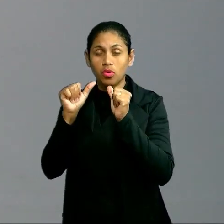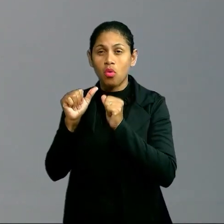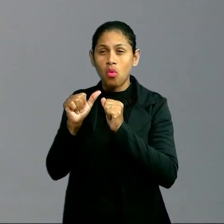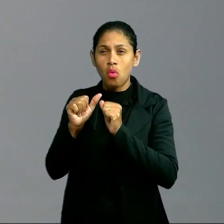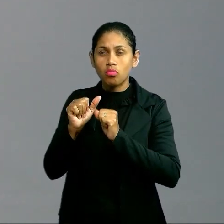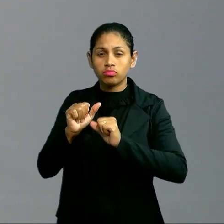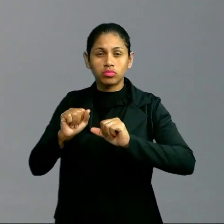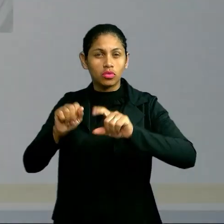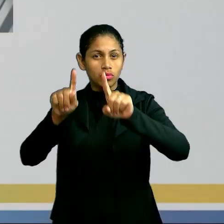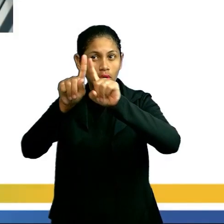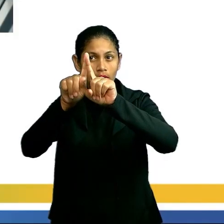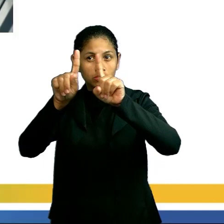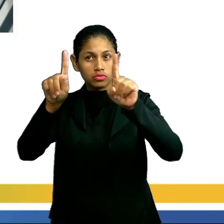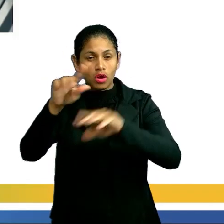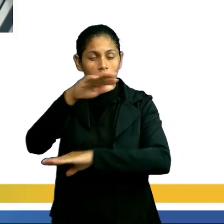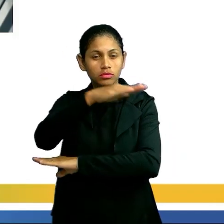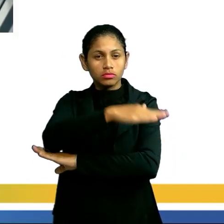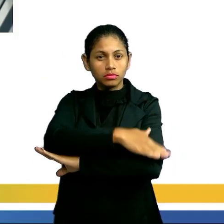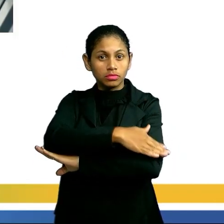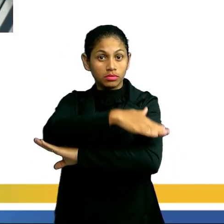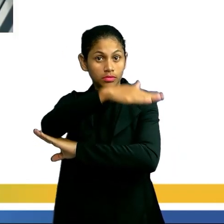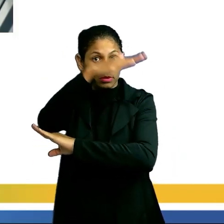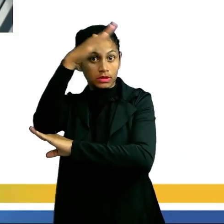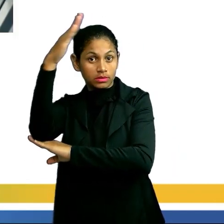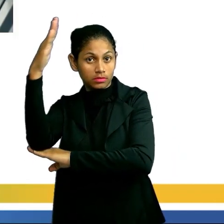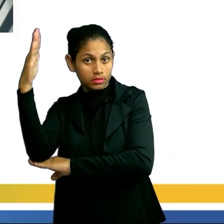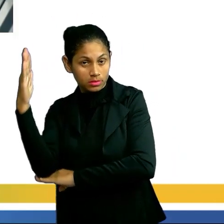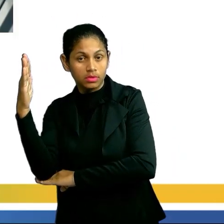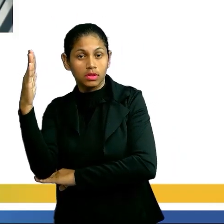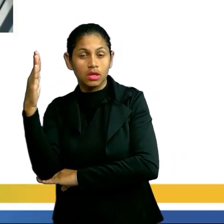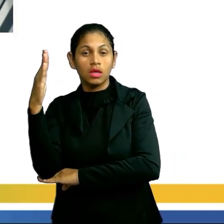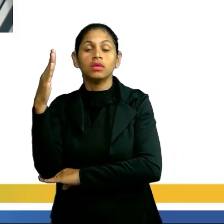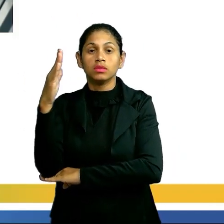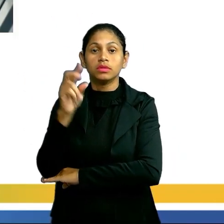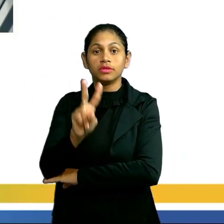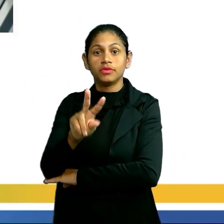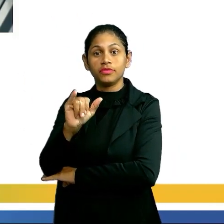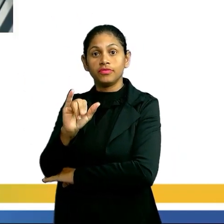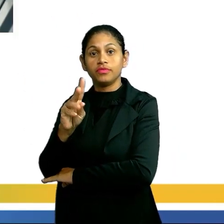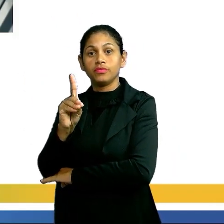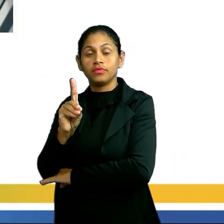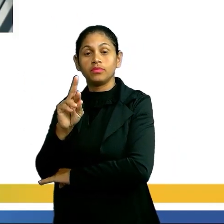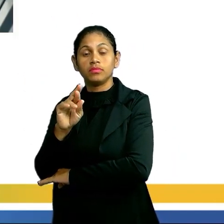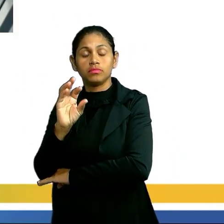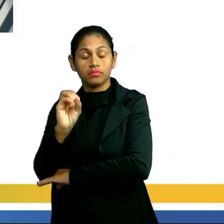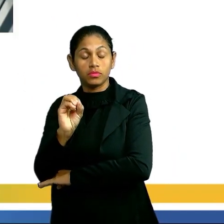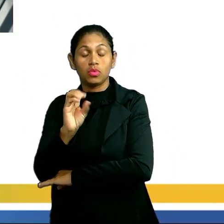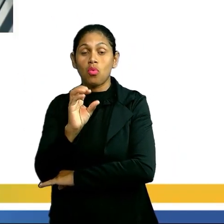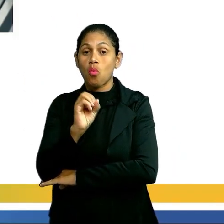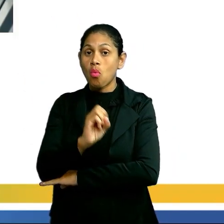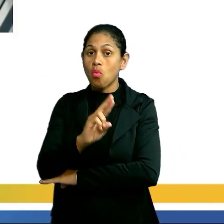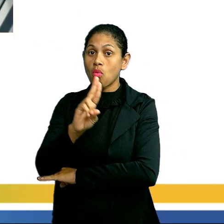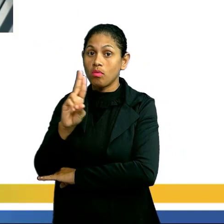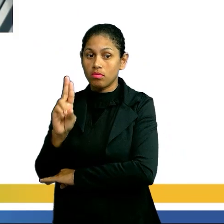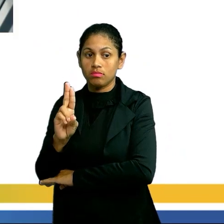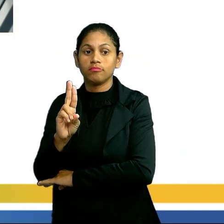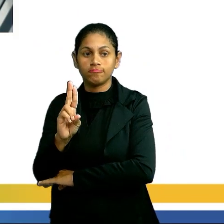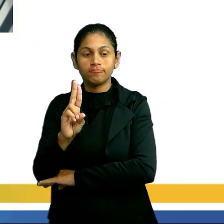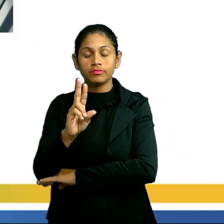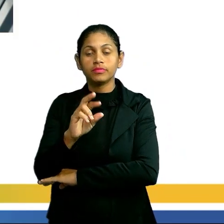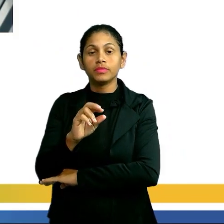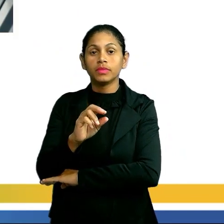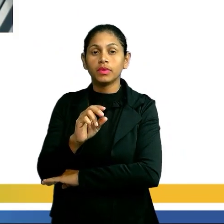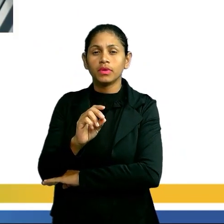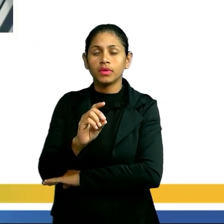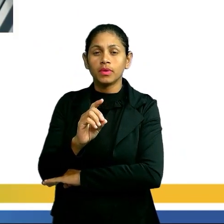vidro e portas de vidro. Em algum momento, quando são mal instaladas ou dependendo também do tipo de material ao qual é feito esse